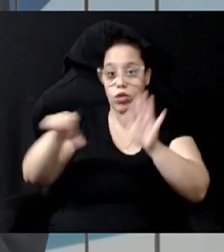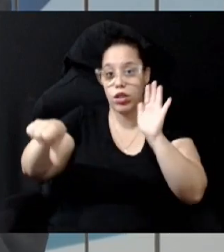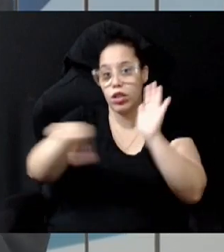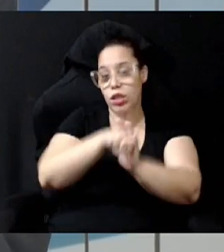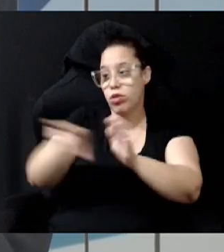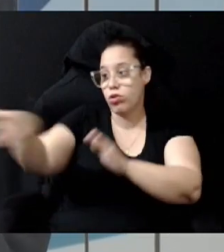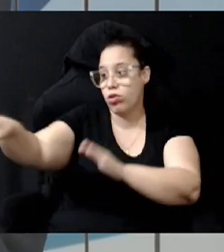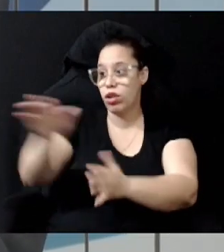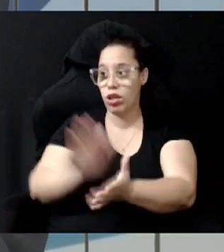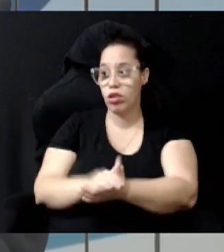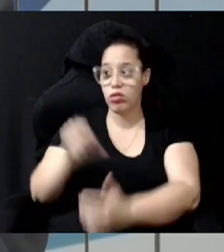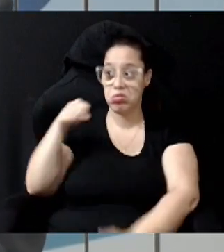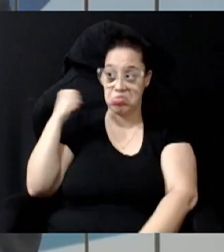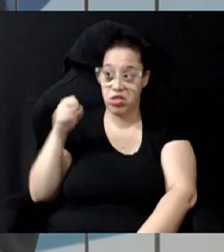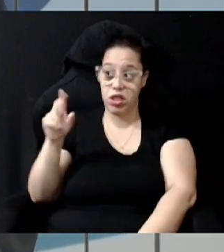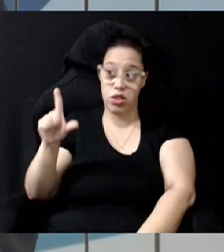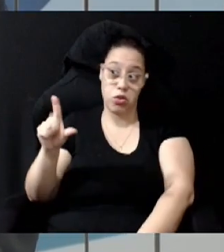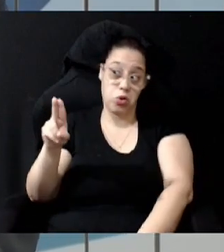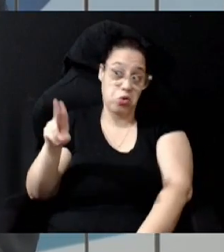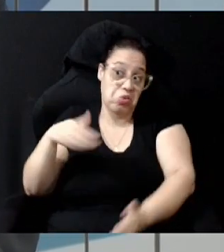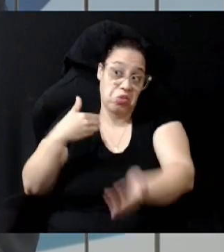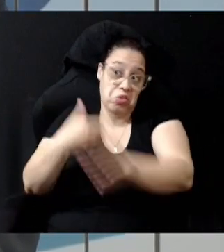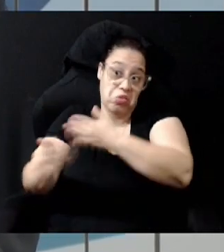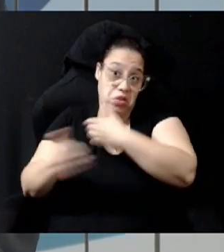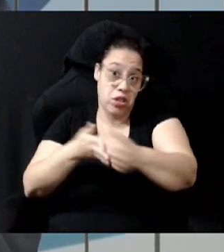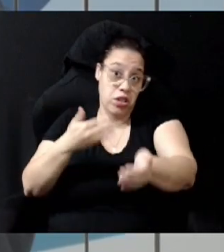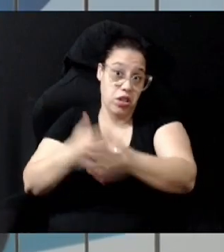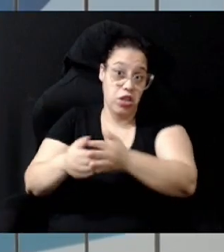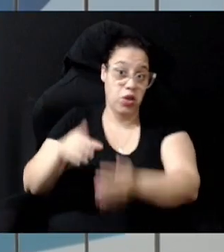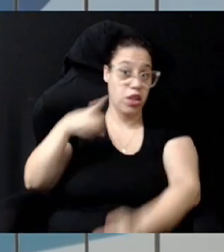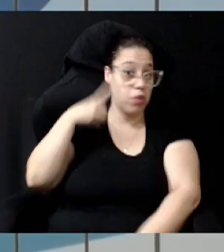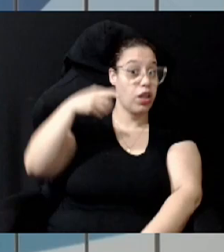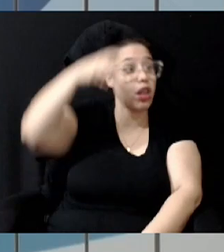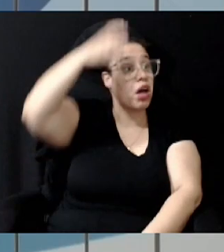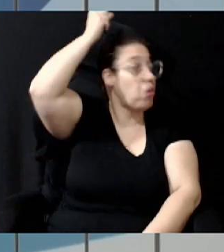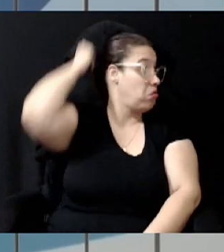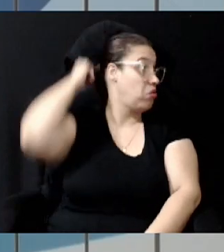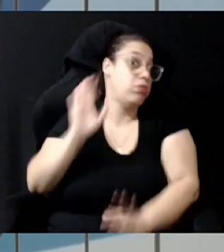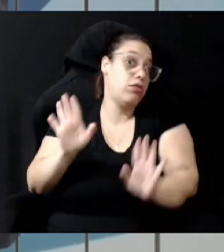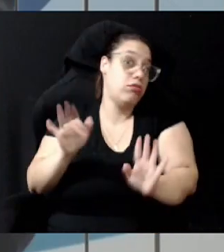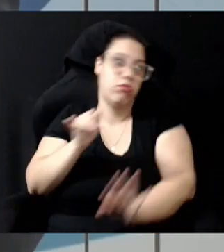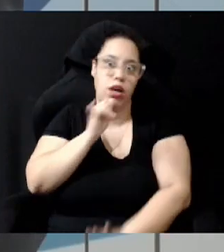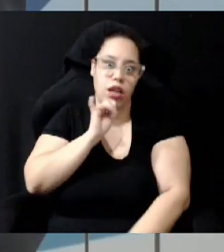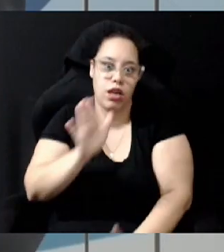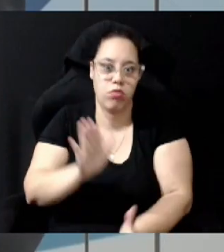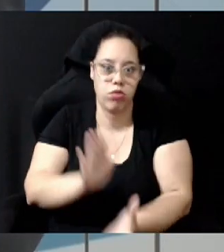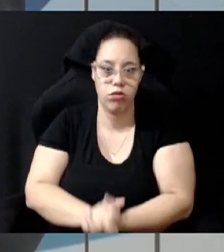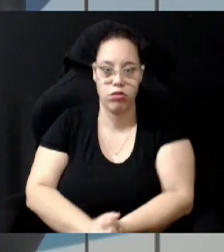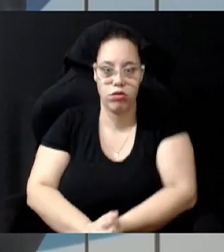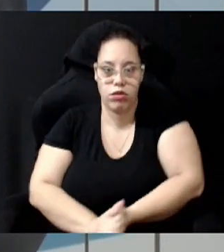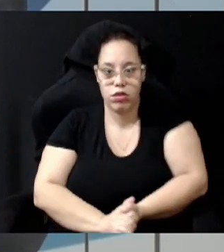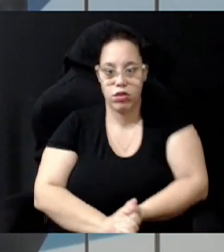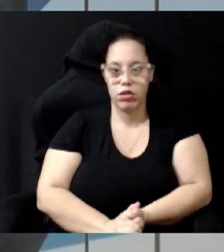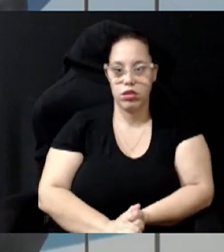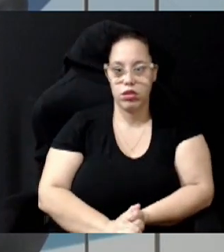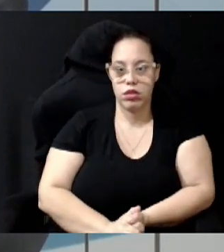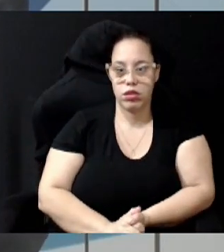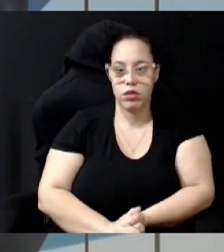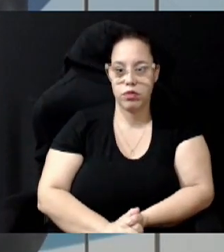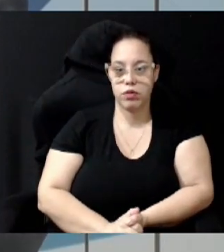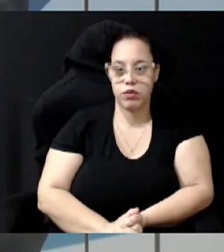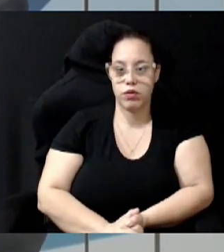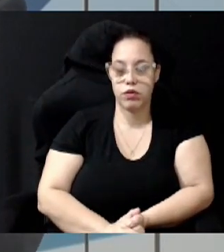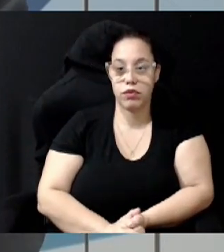Lu, contra a deputada Rúbia. E isso vai tornando o